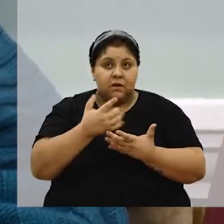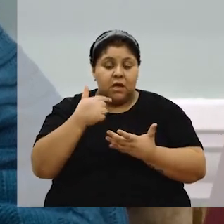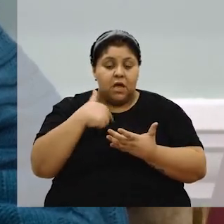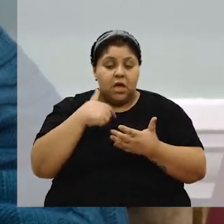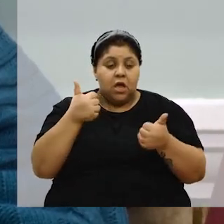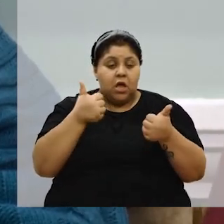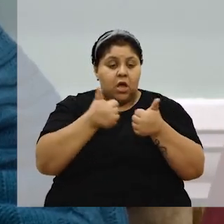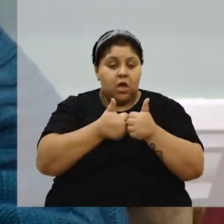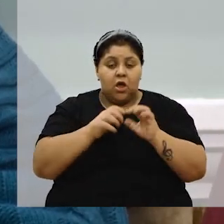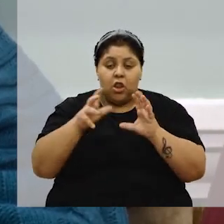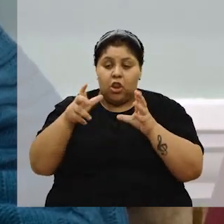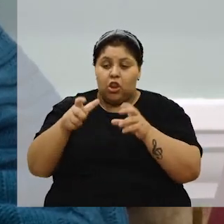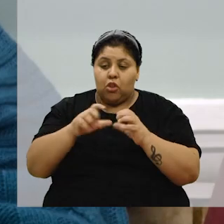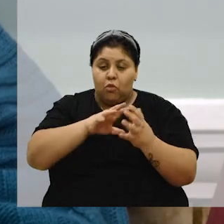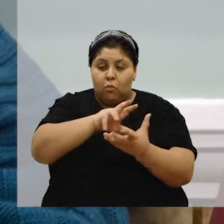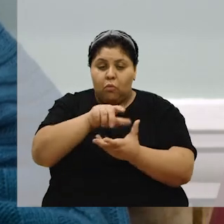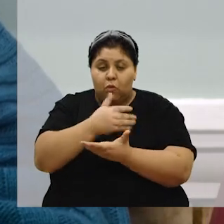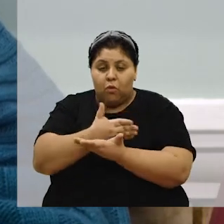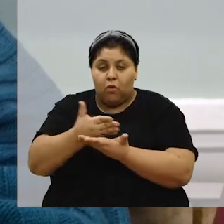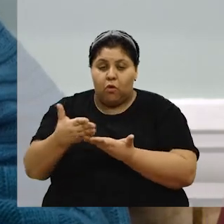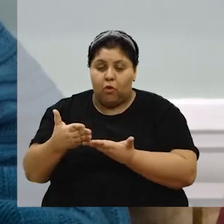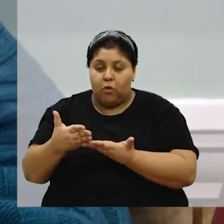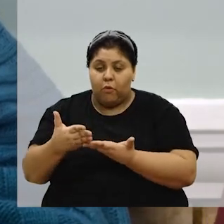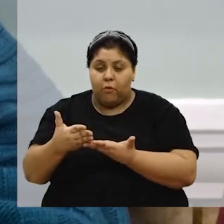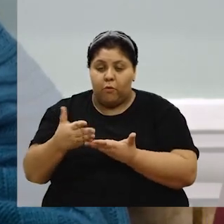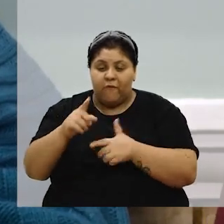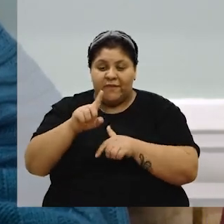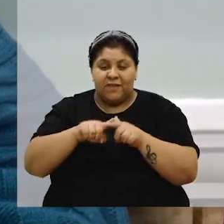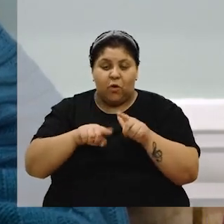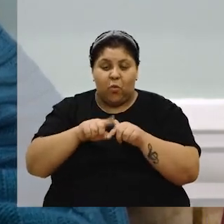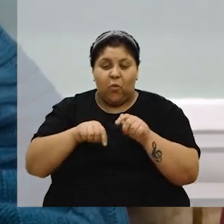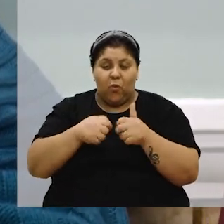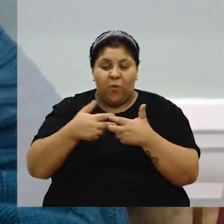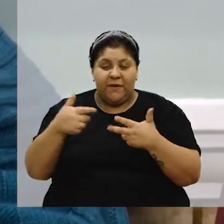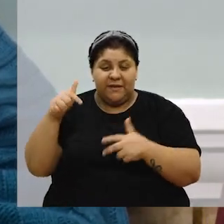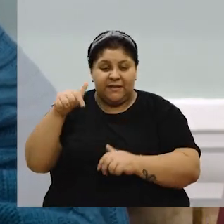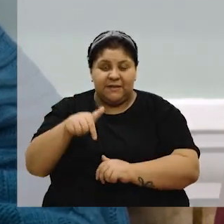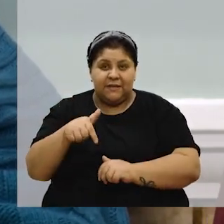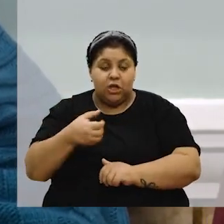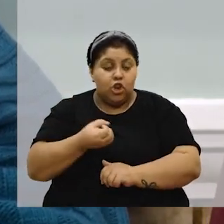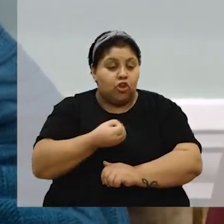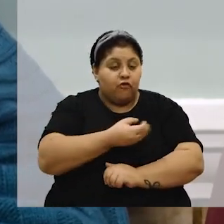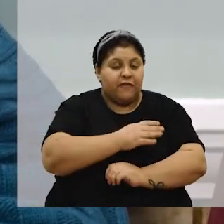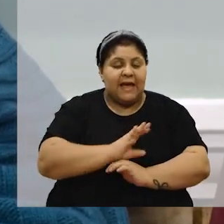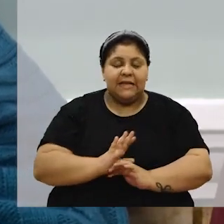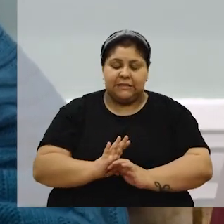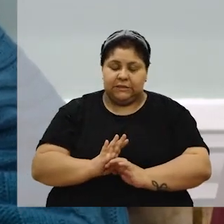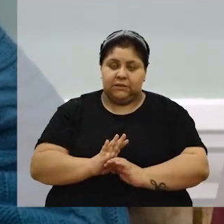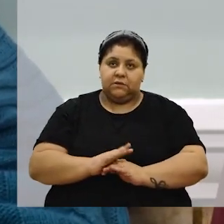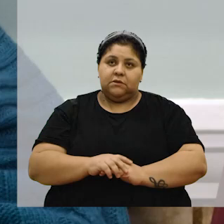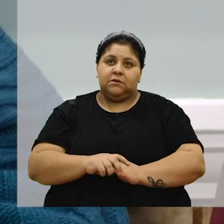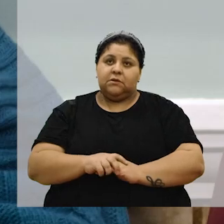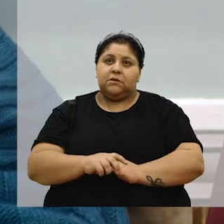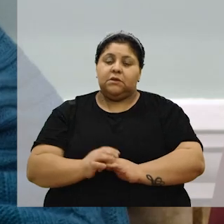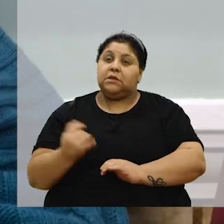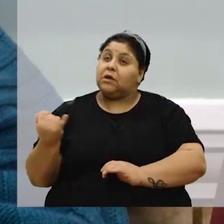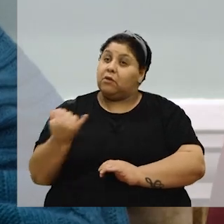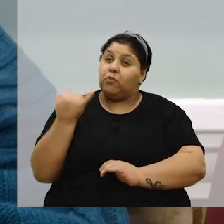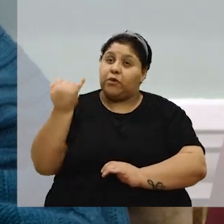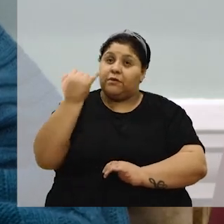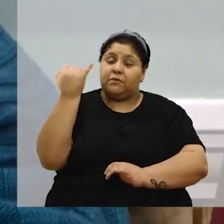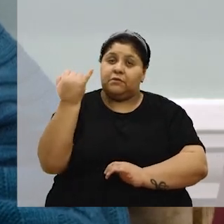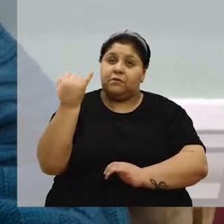isso deu um estalo. Todo mundo começou a fazer coisas aqui. Novidades,